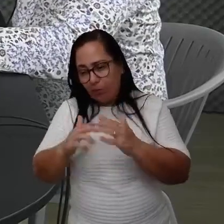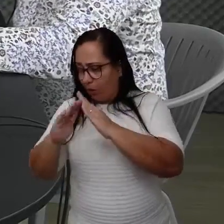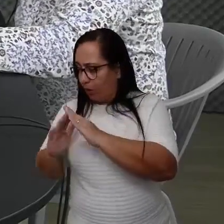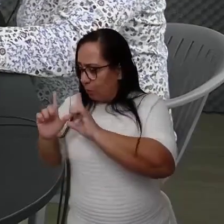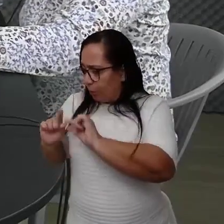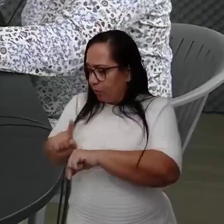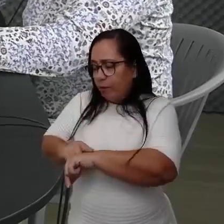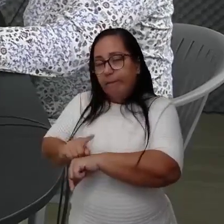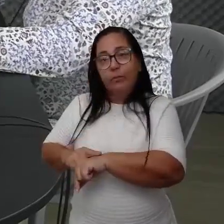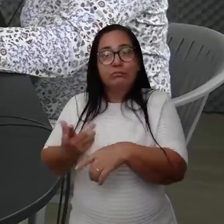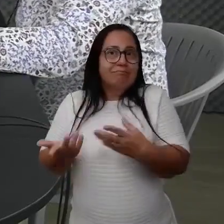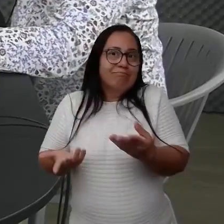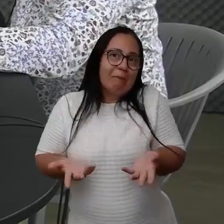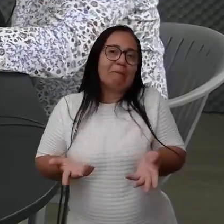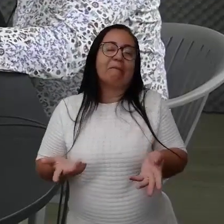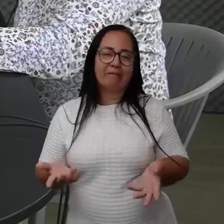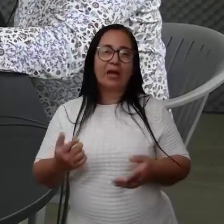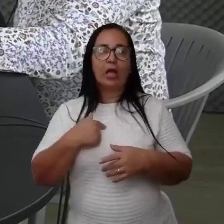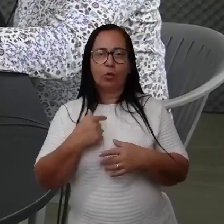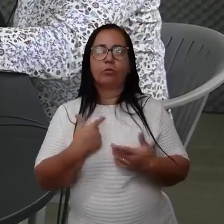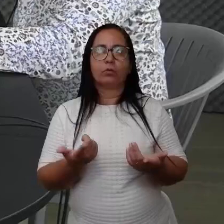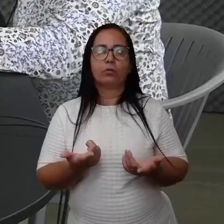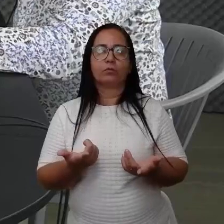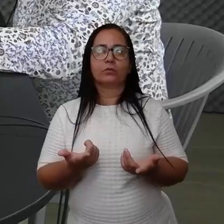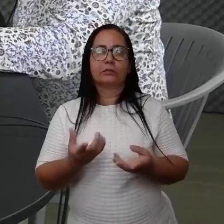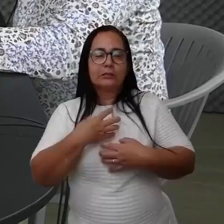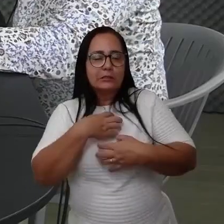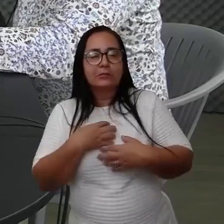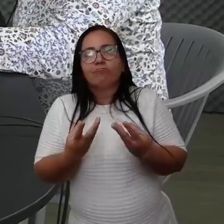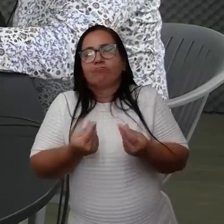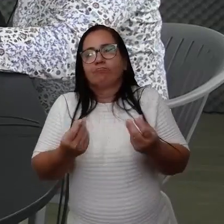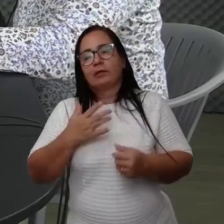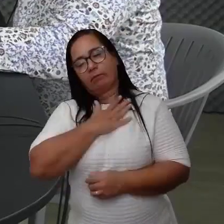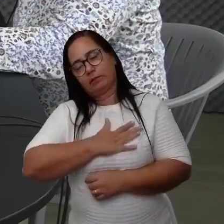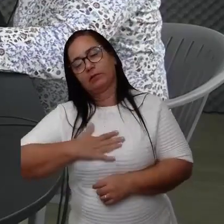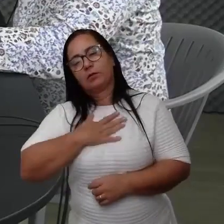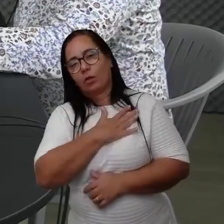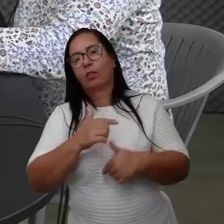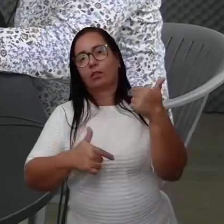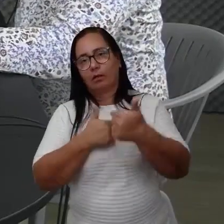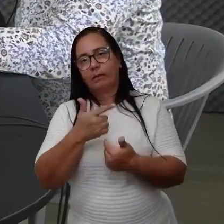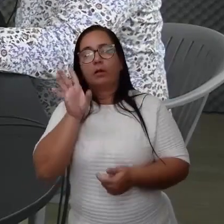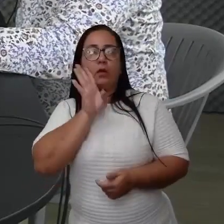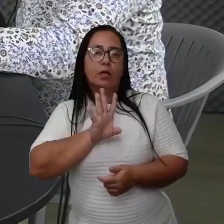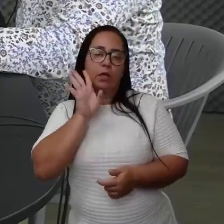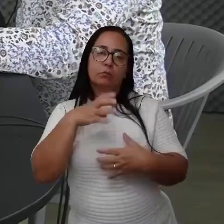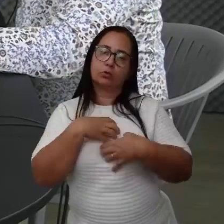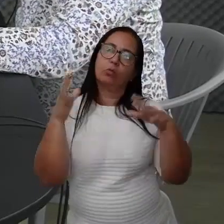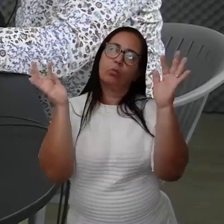né? Então, se é para estar assim, que seja uma coisa prazerosa. Que bacana, a gente fica muito